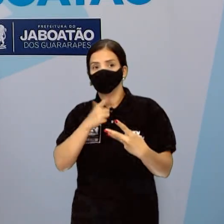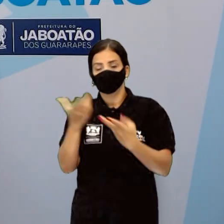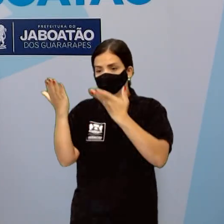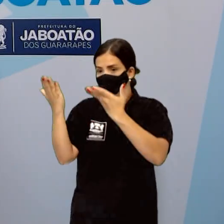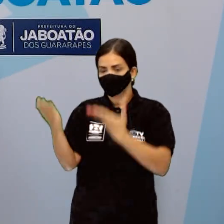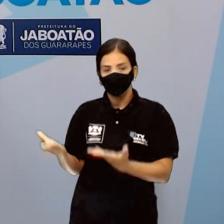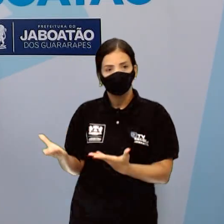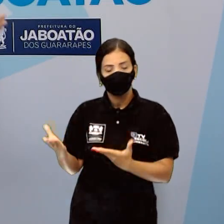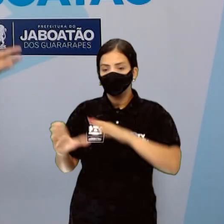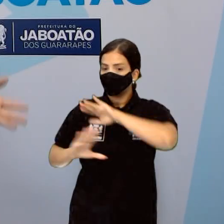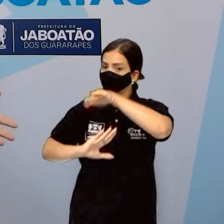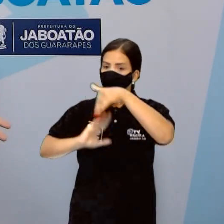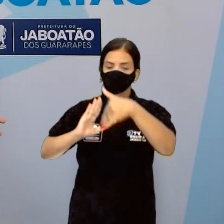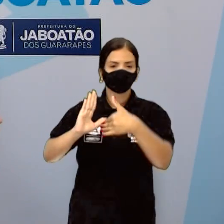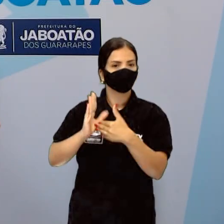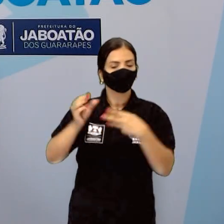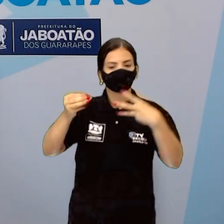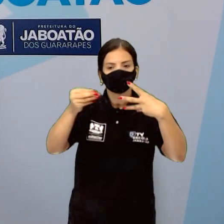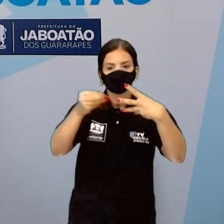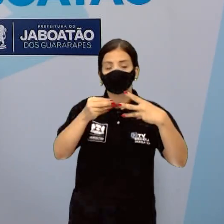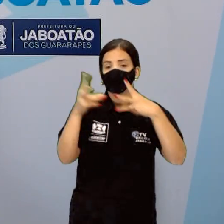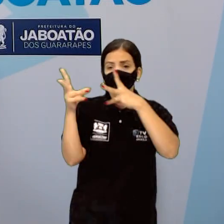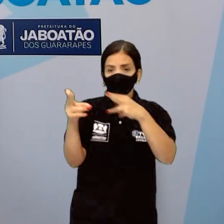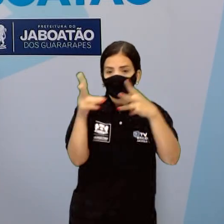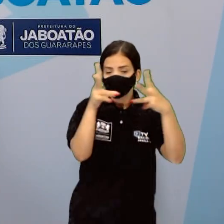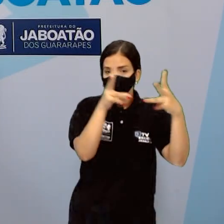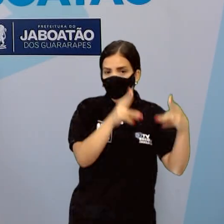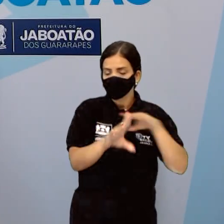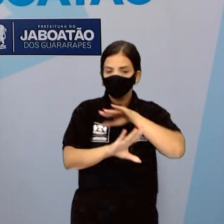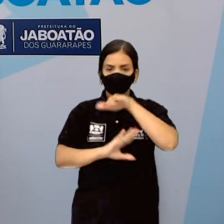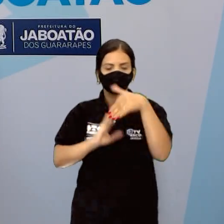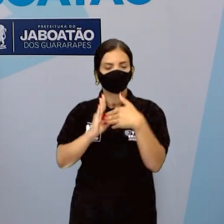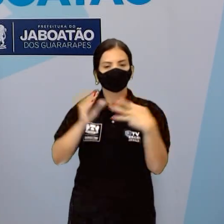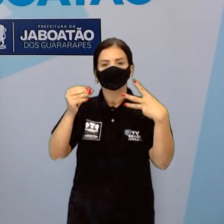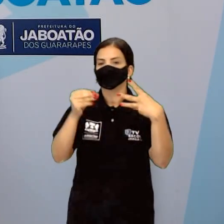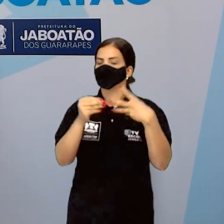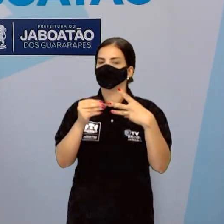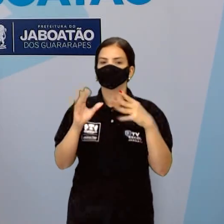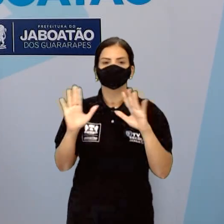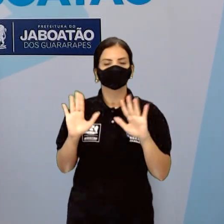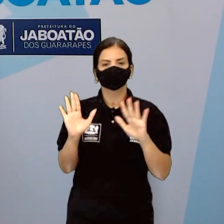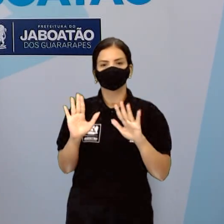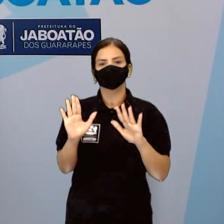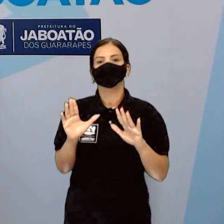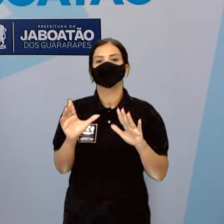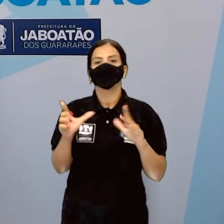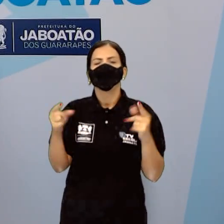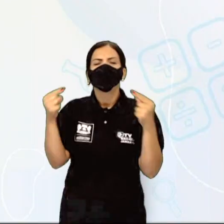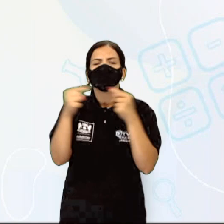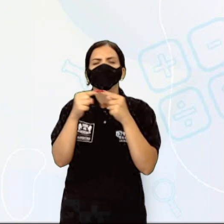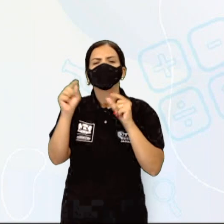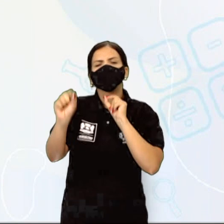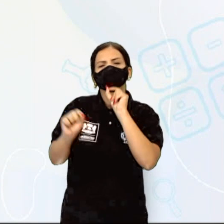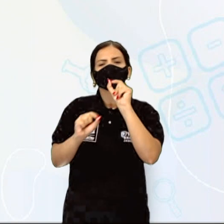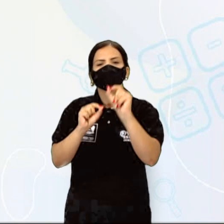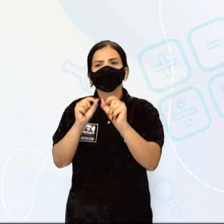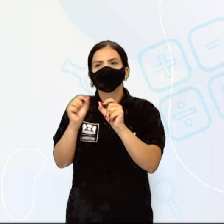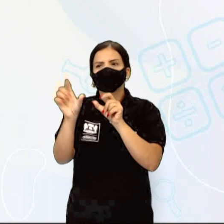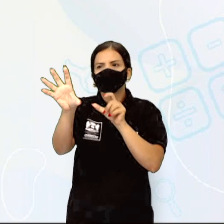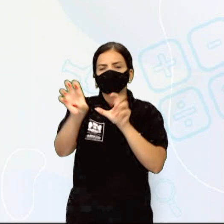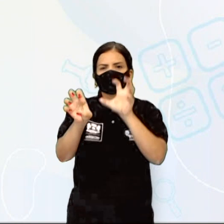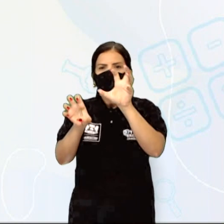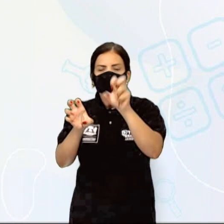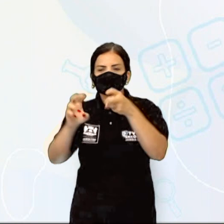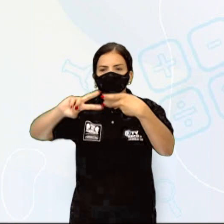as células, não vai ser igual também em todas as células da mesma espécie. Ele está ligado a um processo de captação